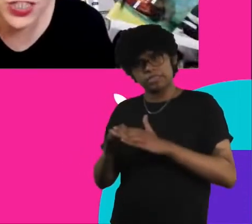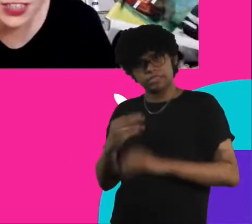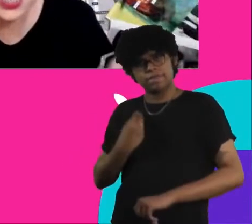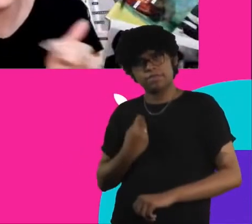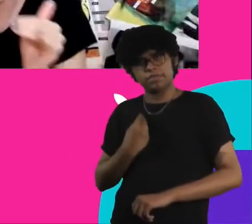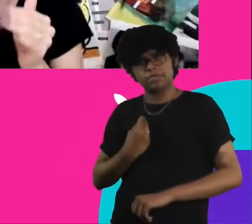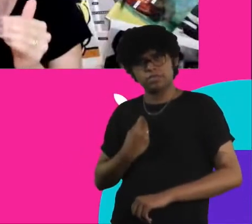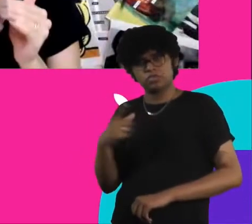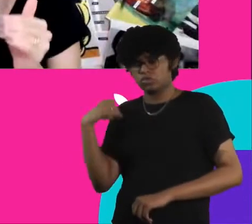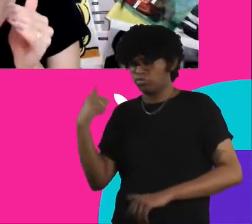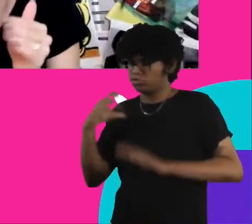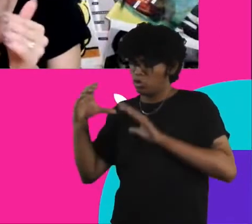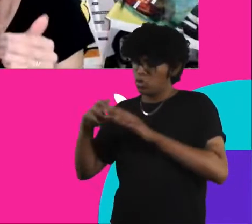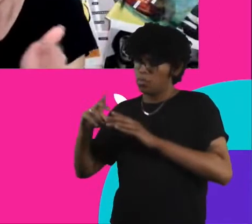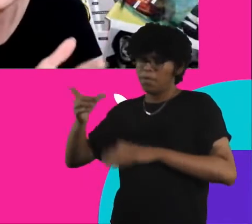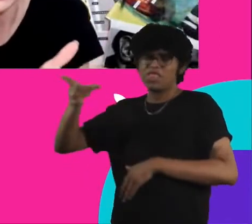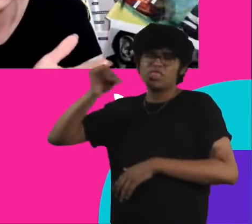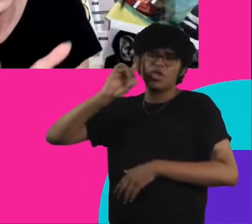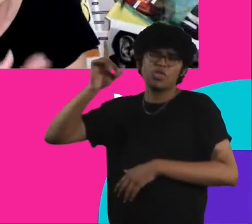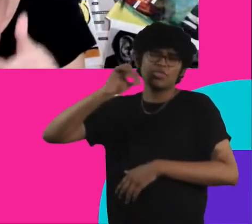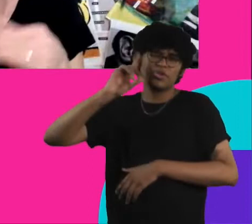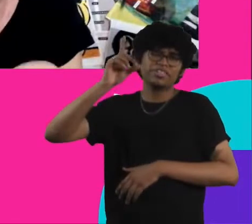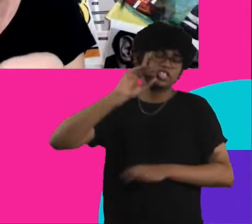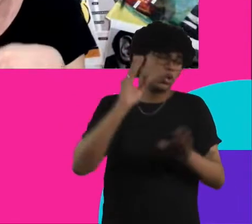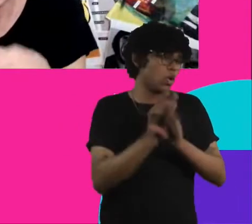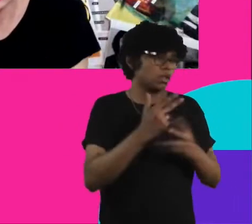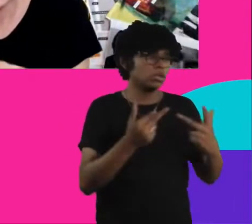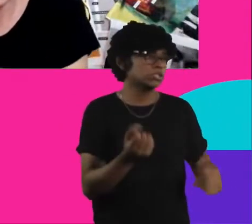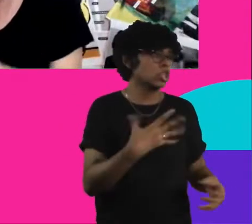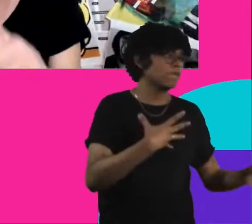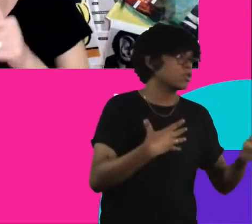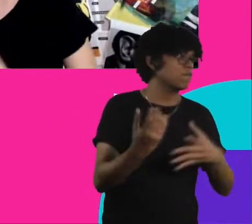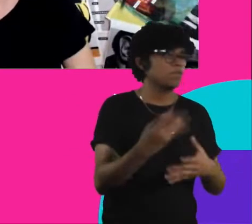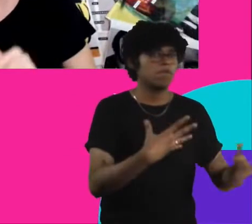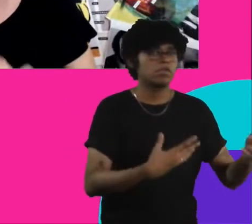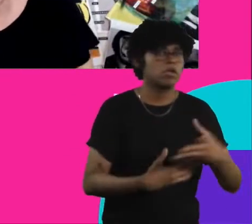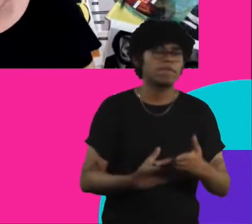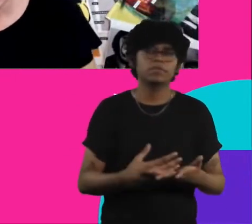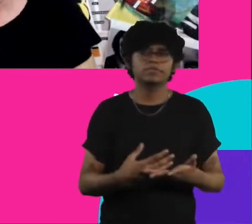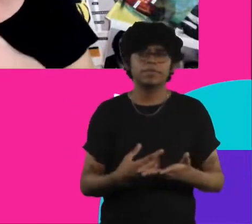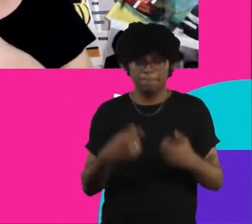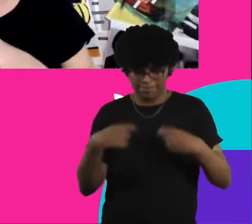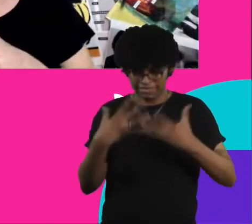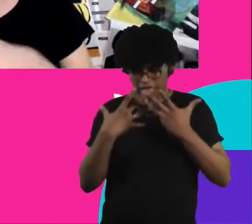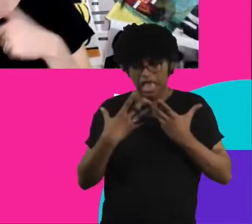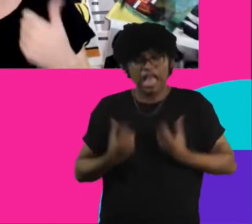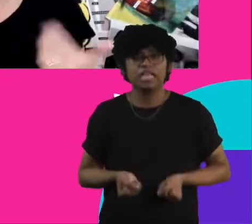está todo dia se deparando com desconhecido. Se a gente não aceitar